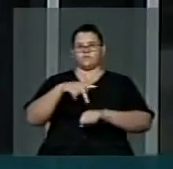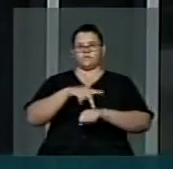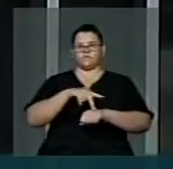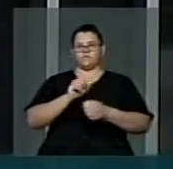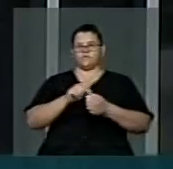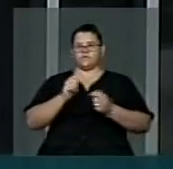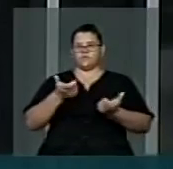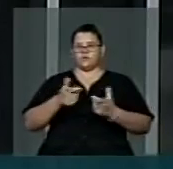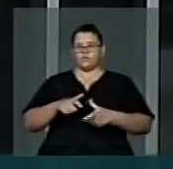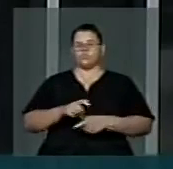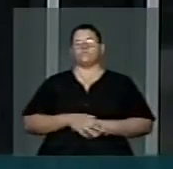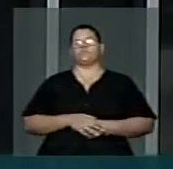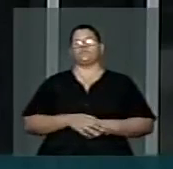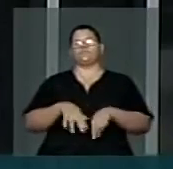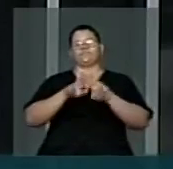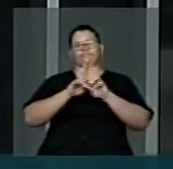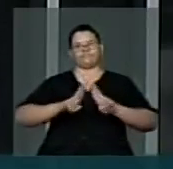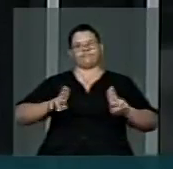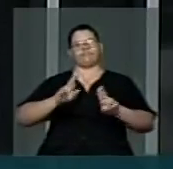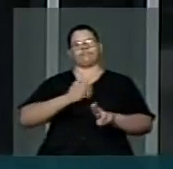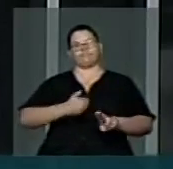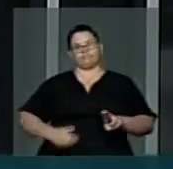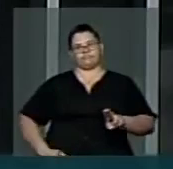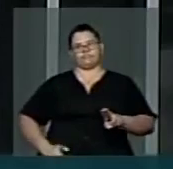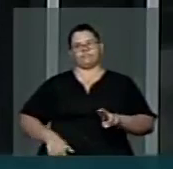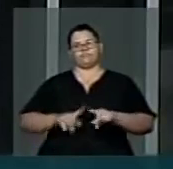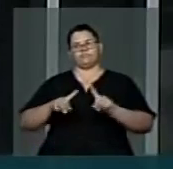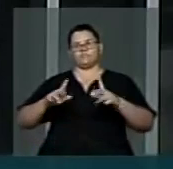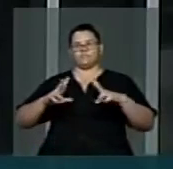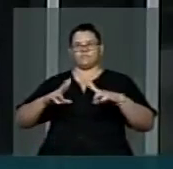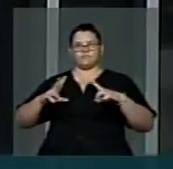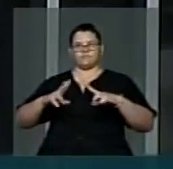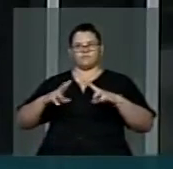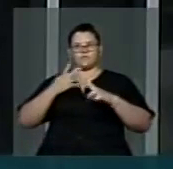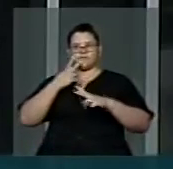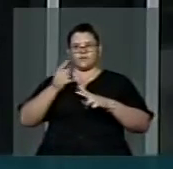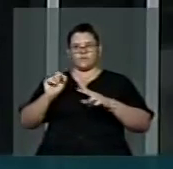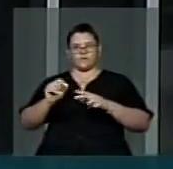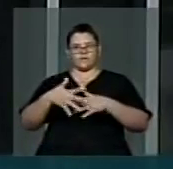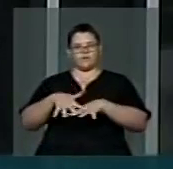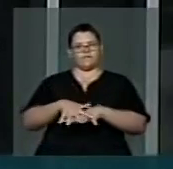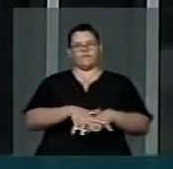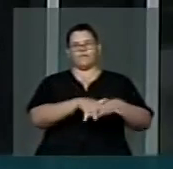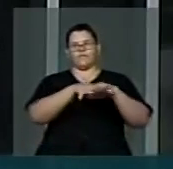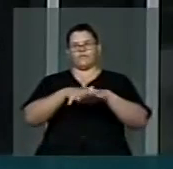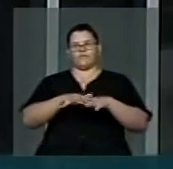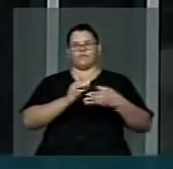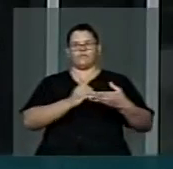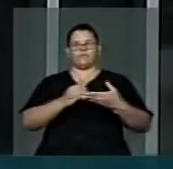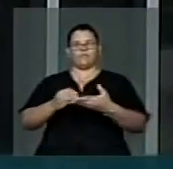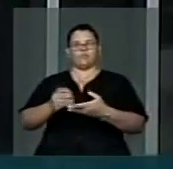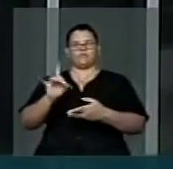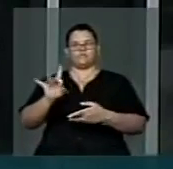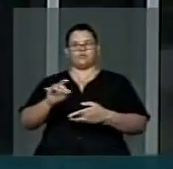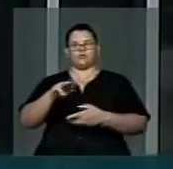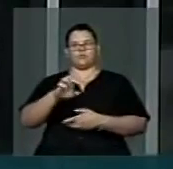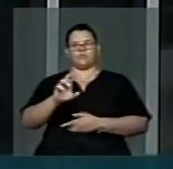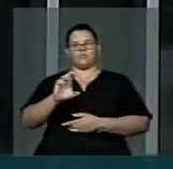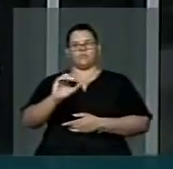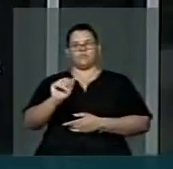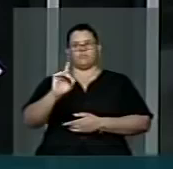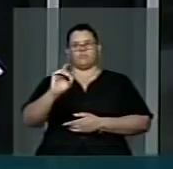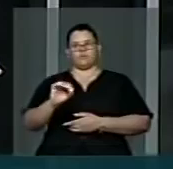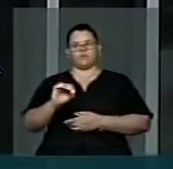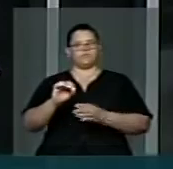universidades públicas, enquanto as particulares, diz ele, envolvidas com atendimento ao mercado, passaram a ser locais